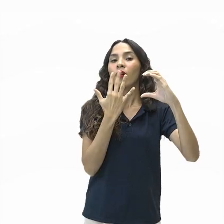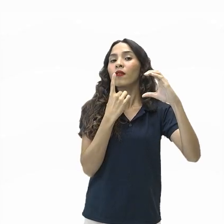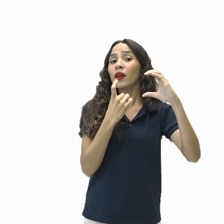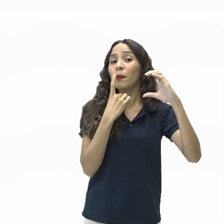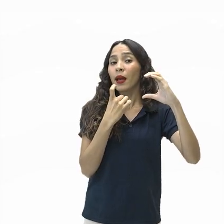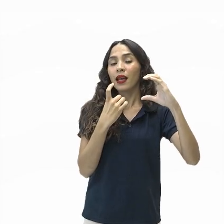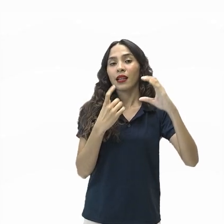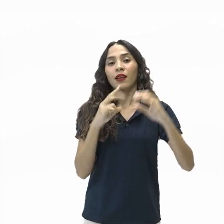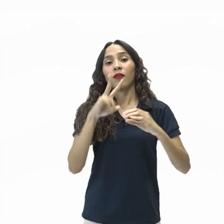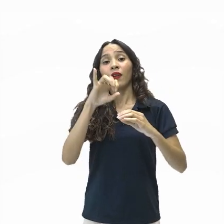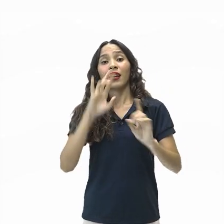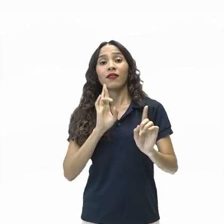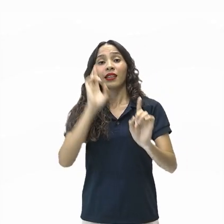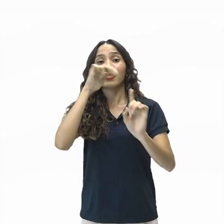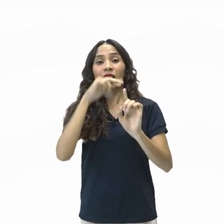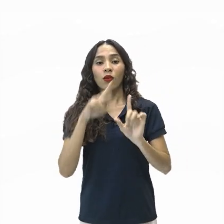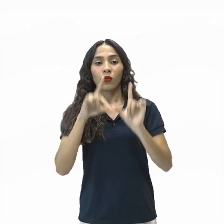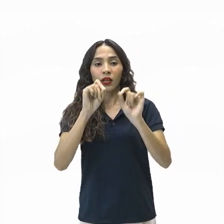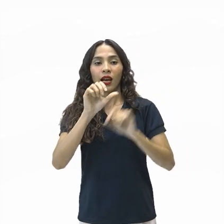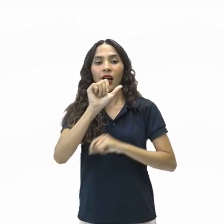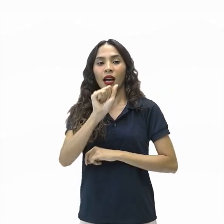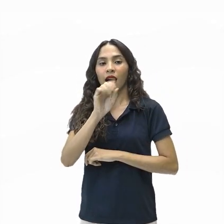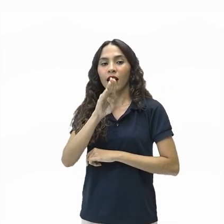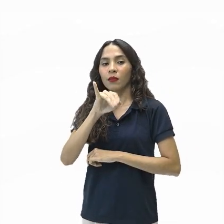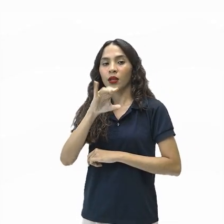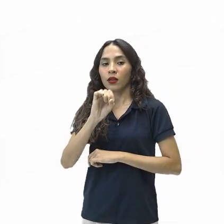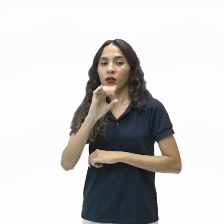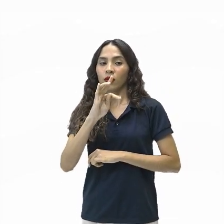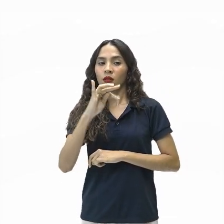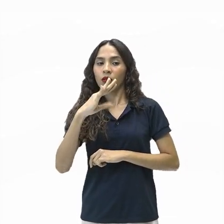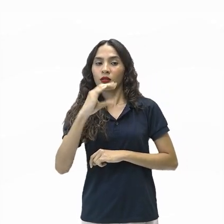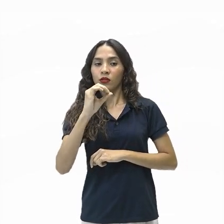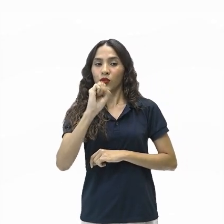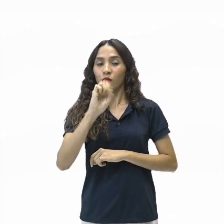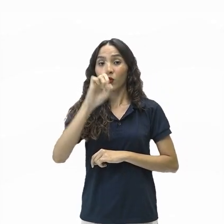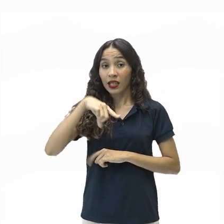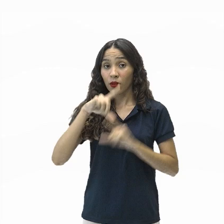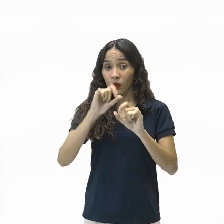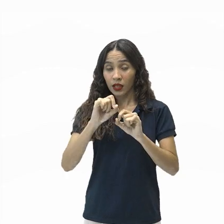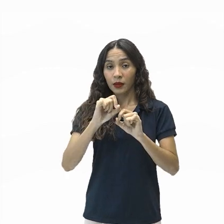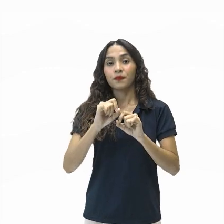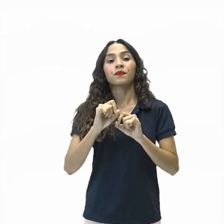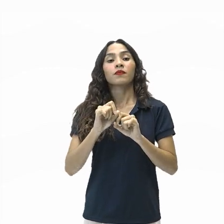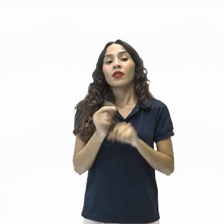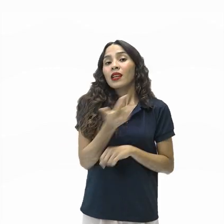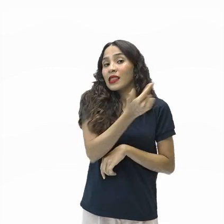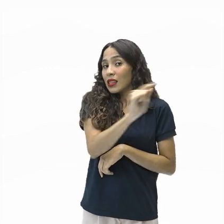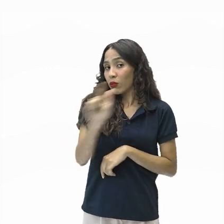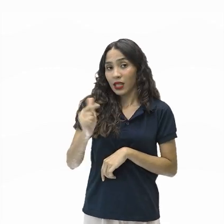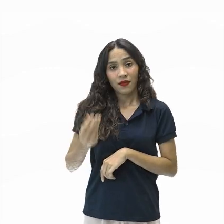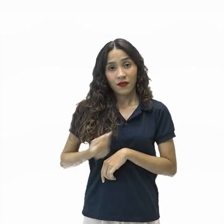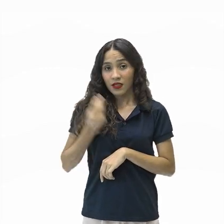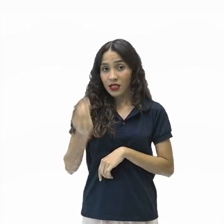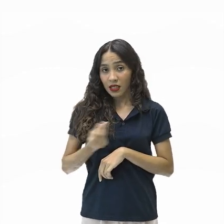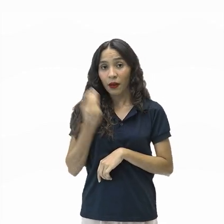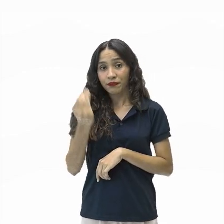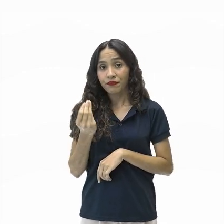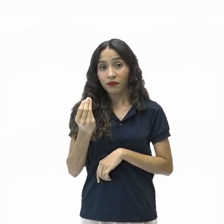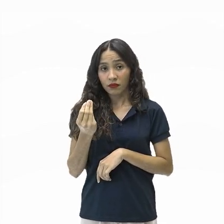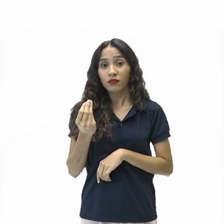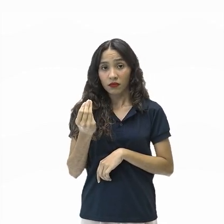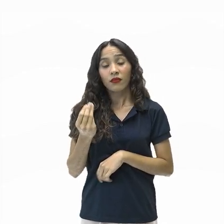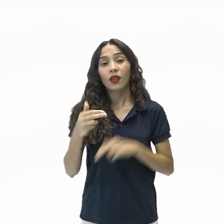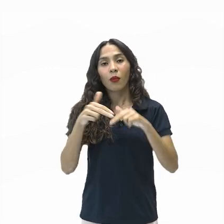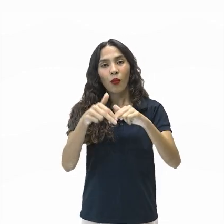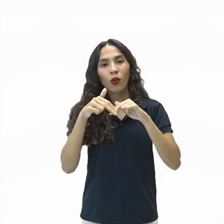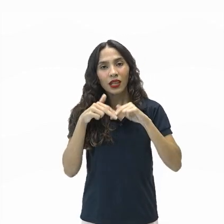vermelho, onde está escrito ali abióticos, que são aqueles seres que não têm vida.